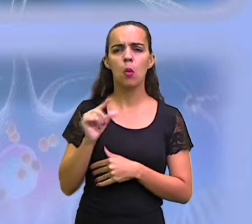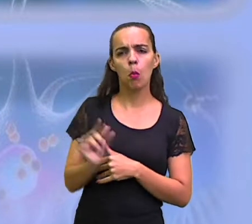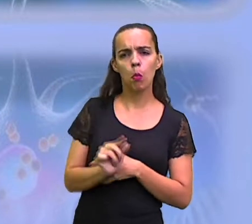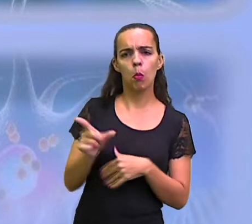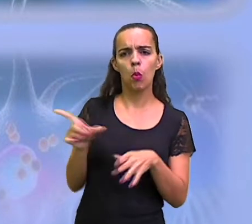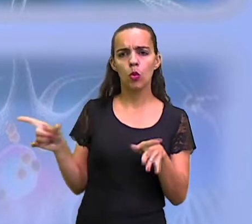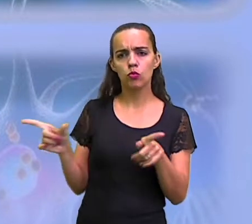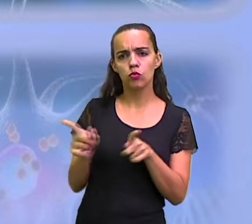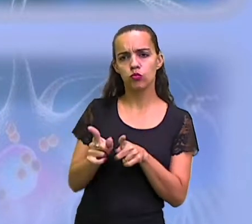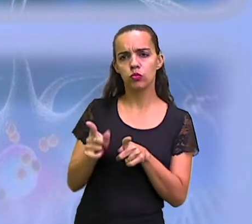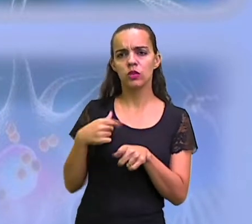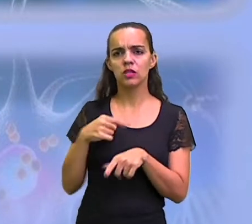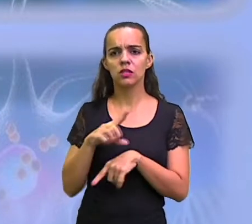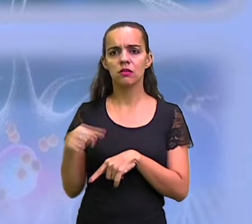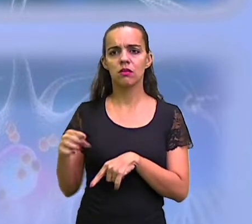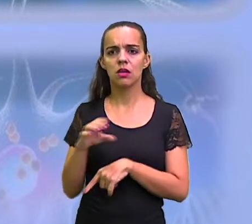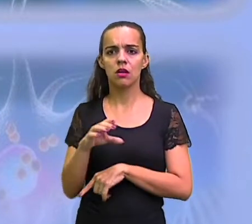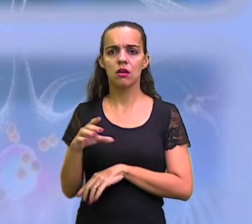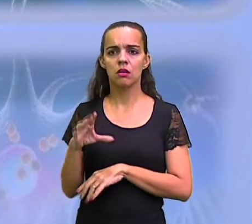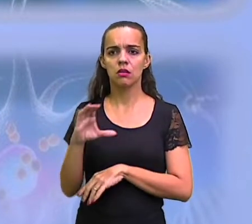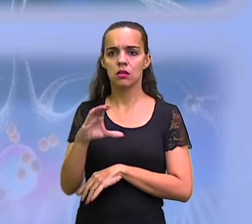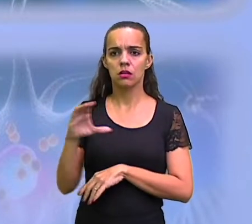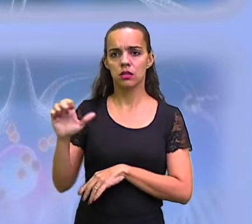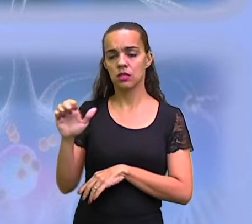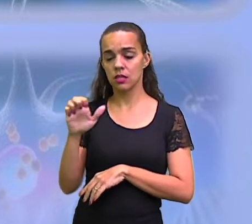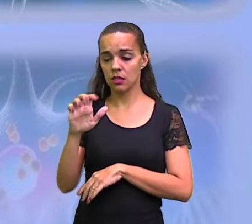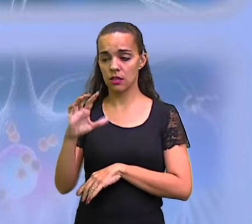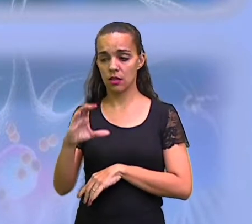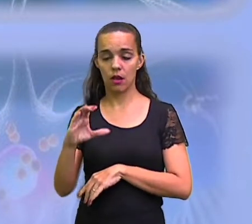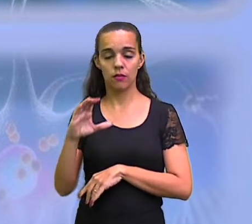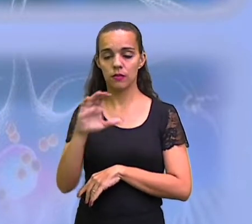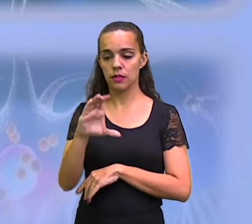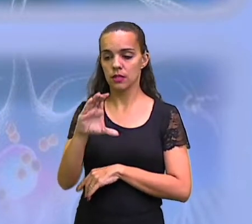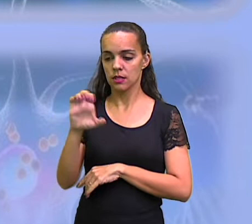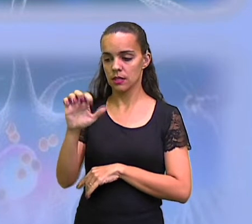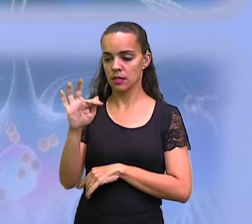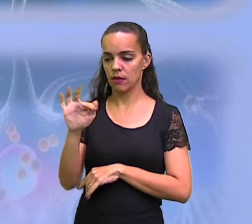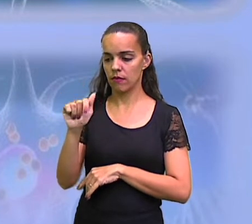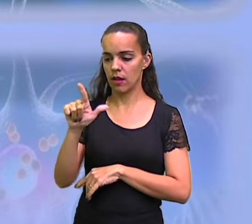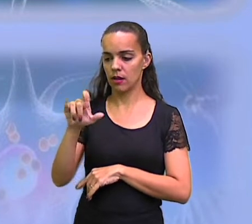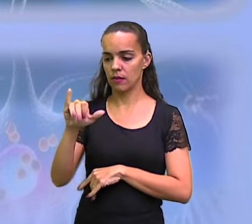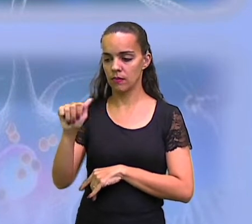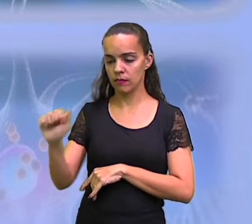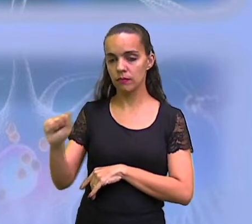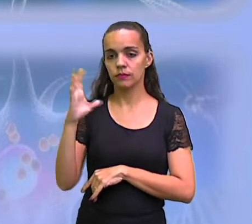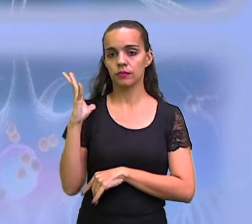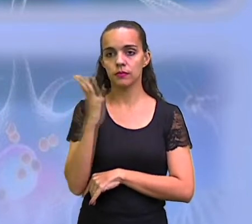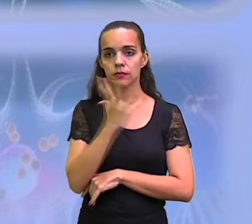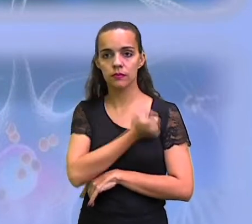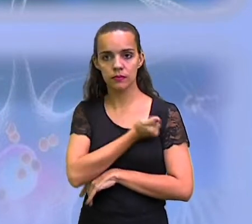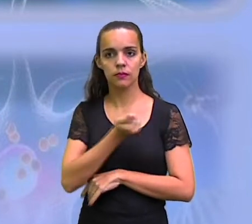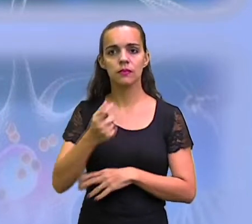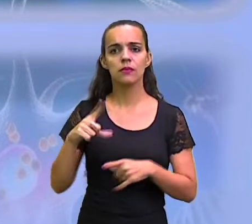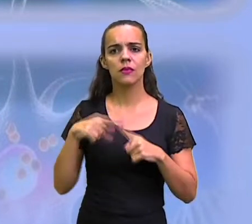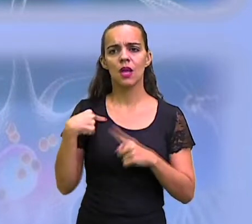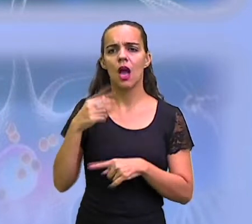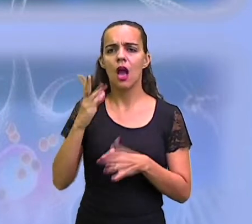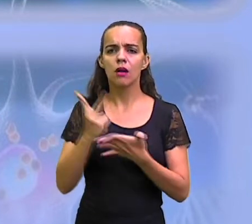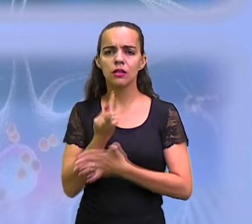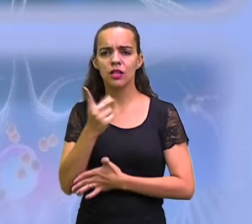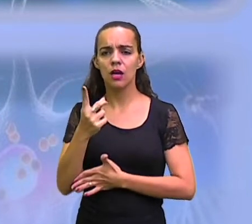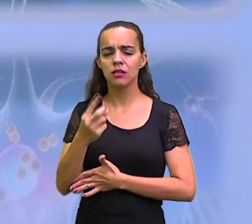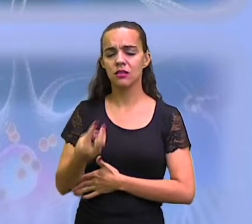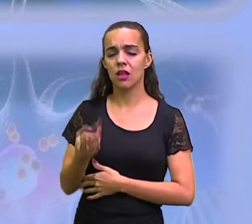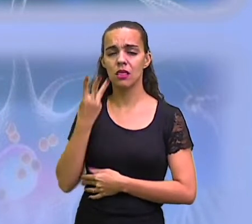O problema chama-se cefaleia em salvas, ou seja, as pessoas sofrem com uma dor 3 vezes